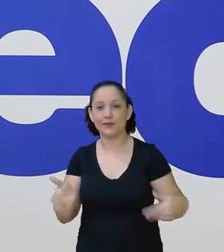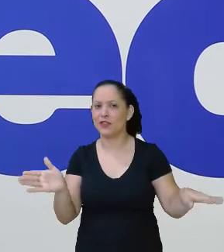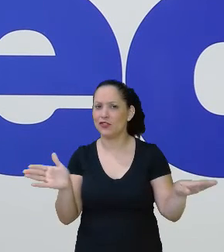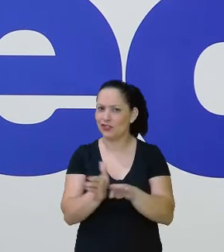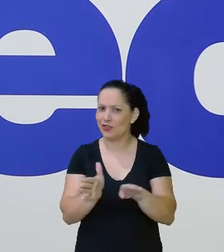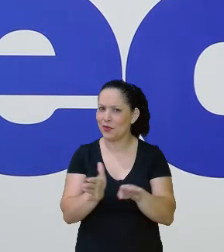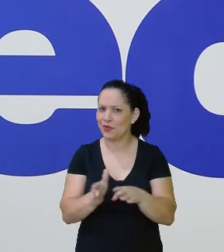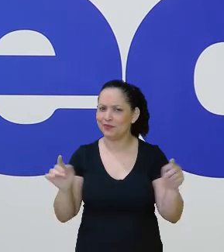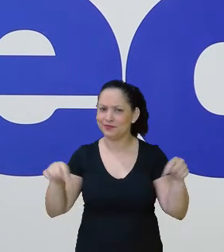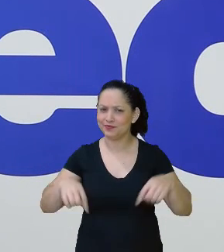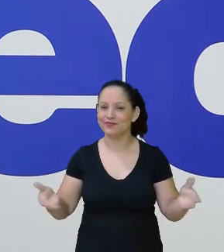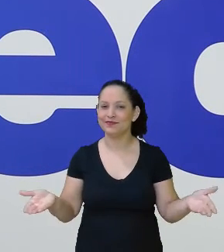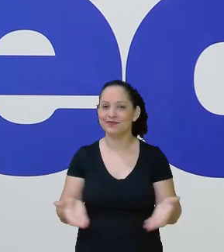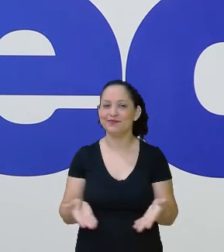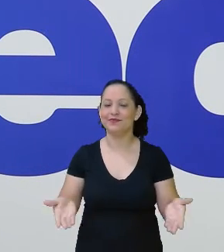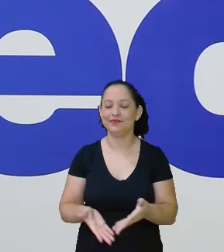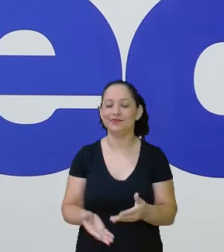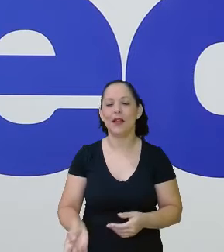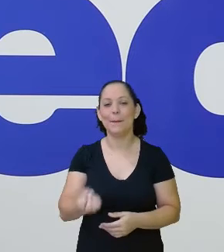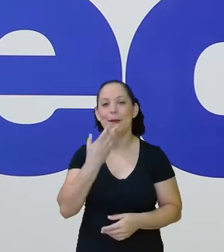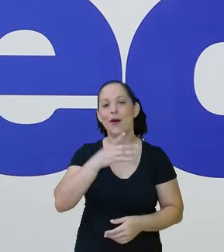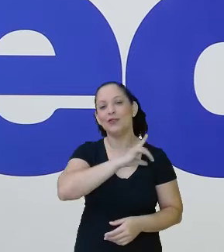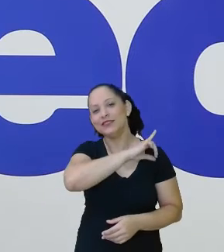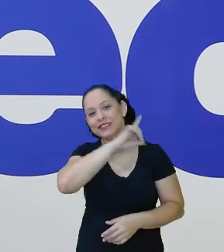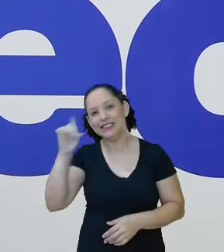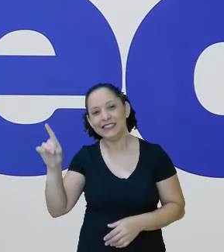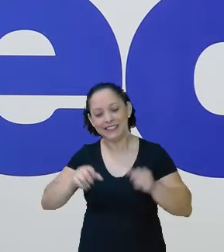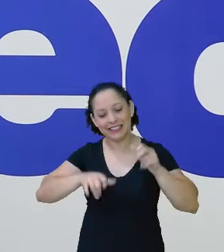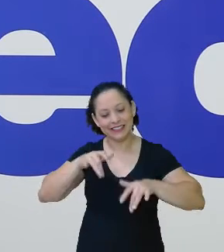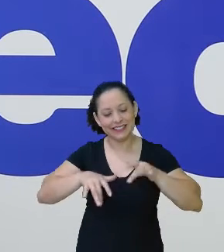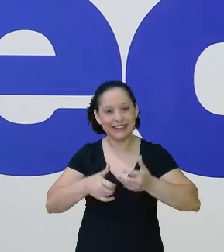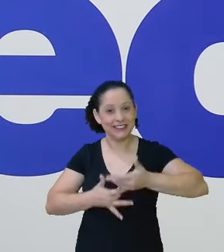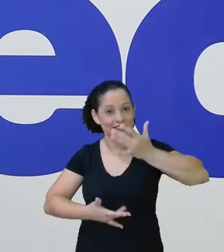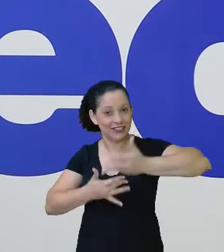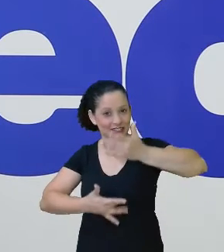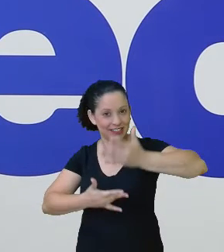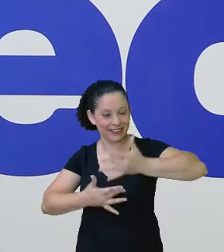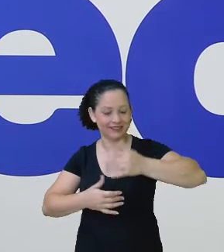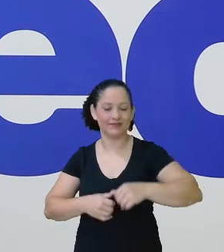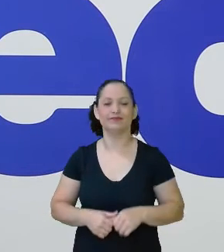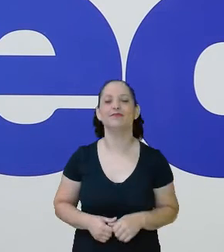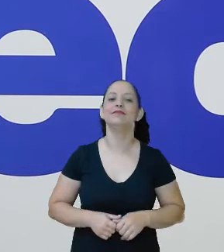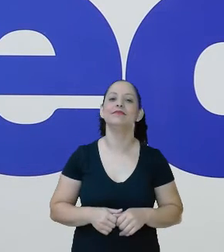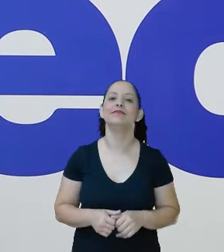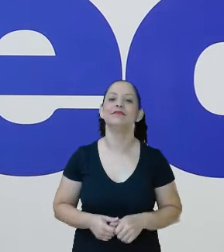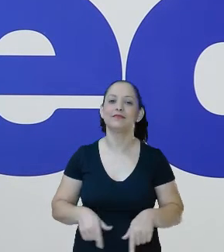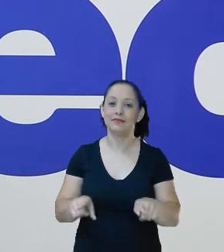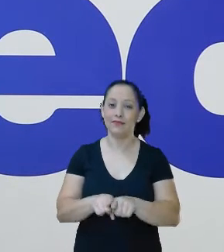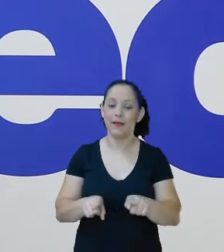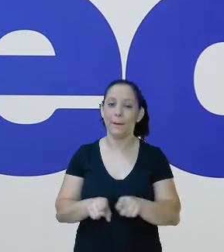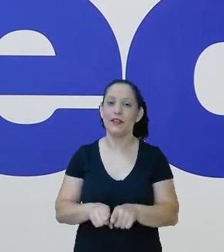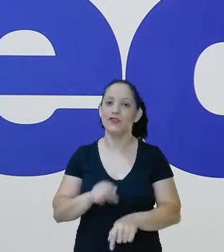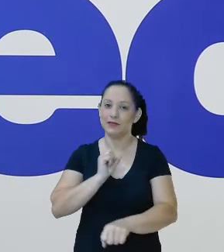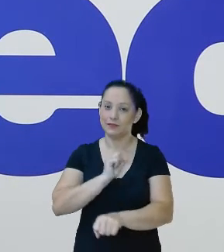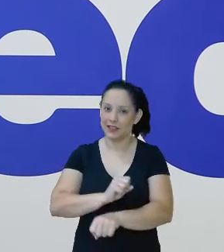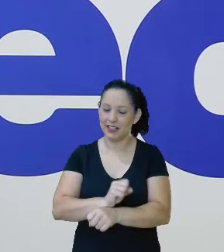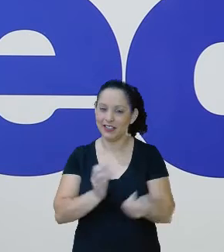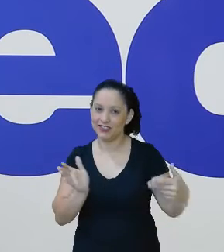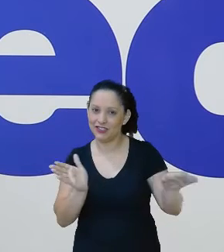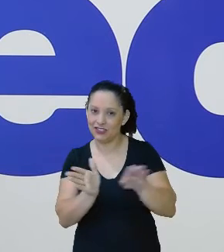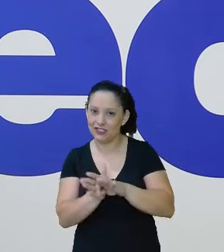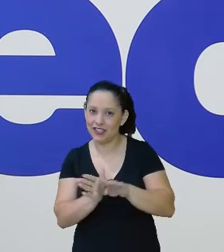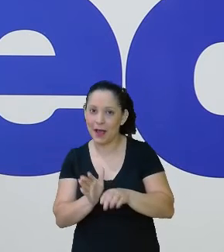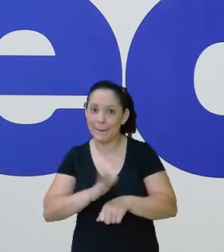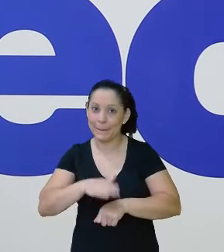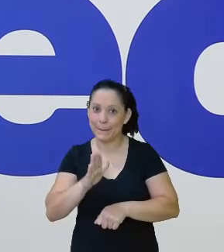no início da aula, e já está desejando um bom dia para a gente aqui, Maria. E com certeza vai chegar muita gente por aqui nessa